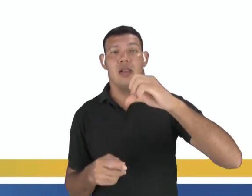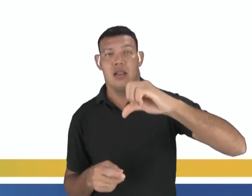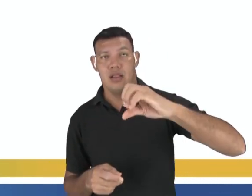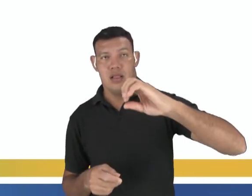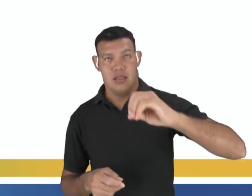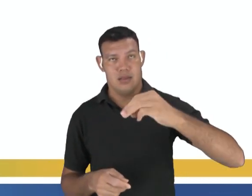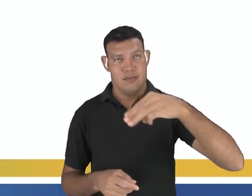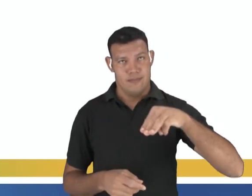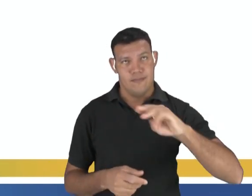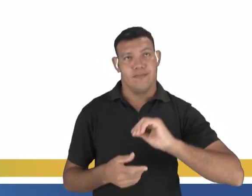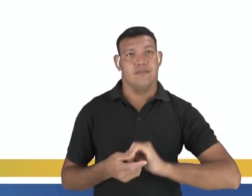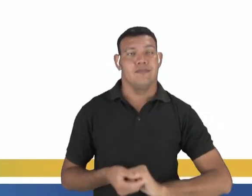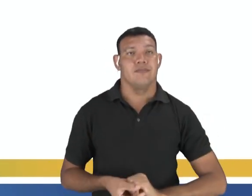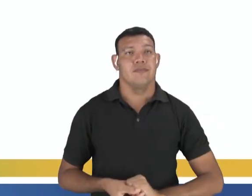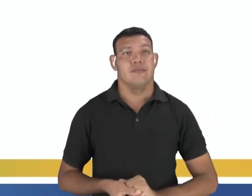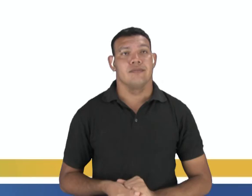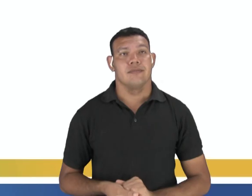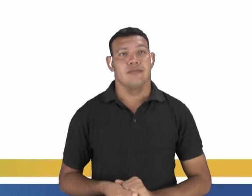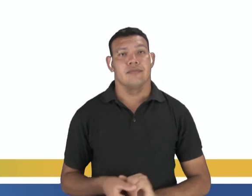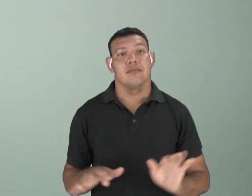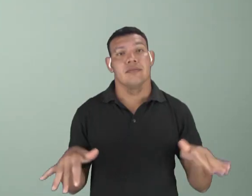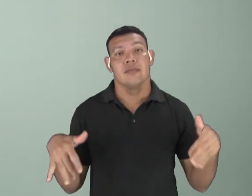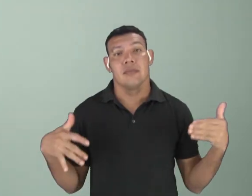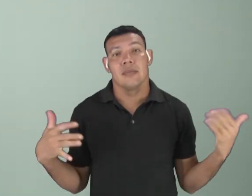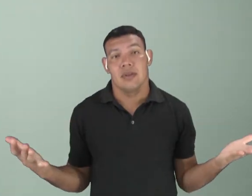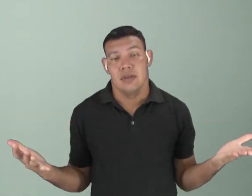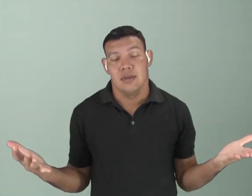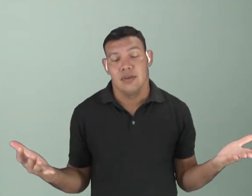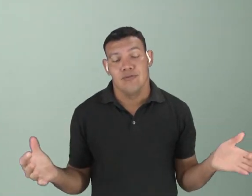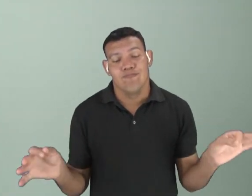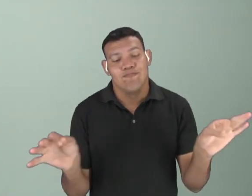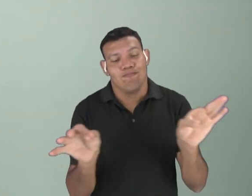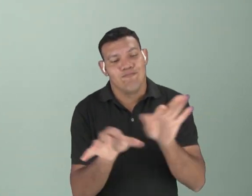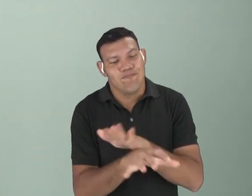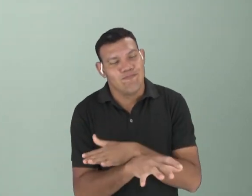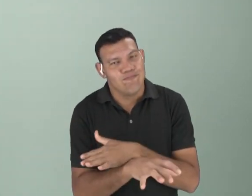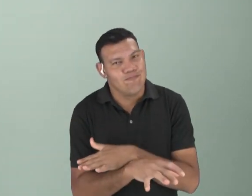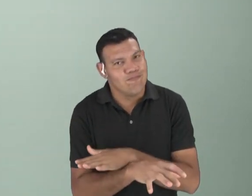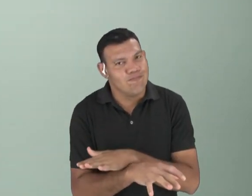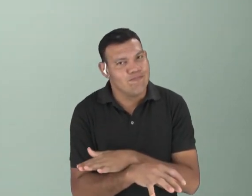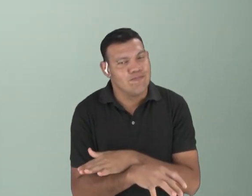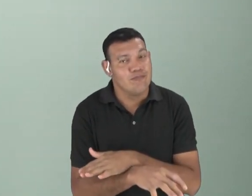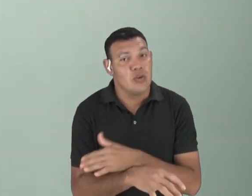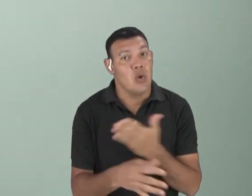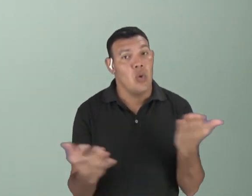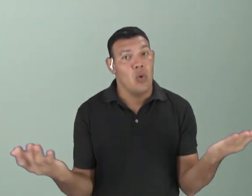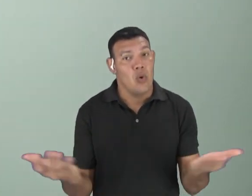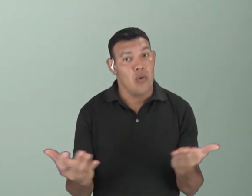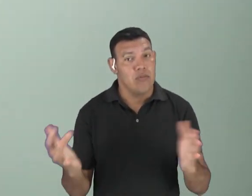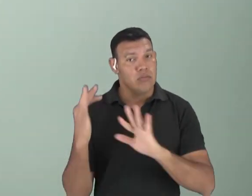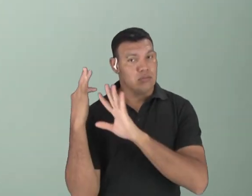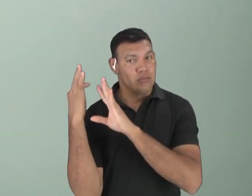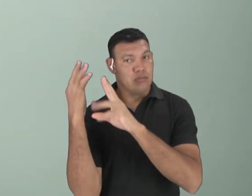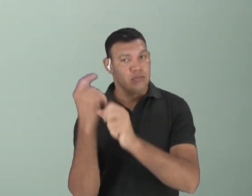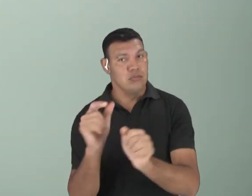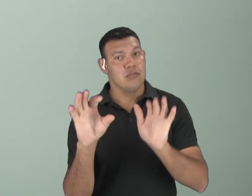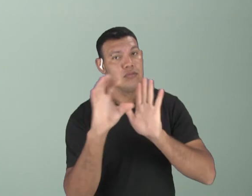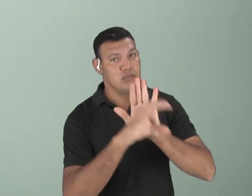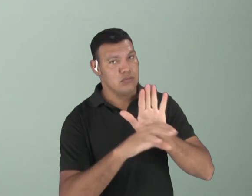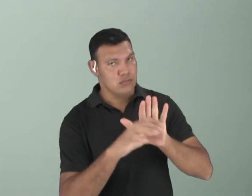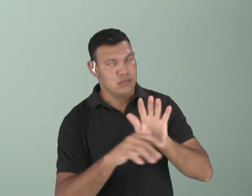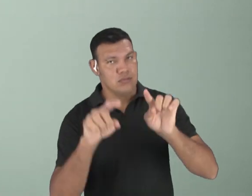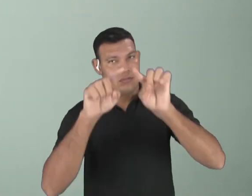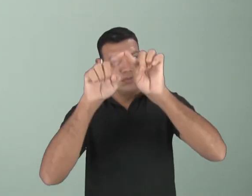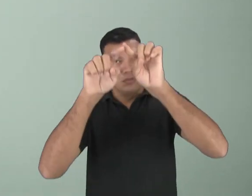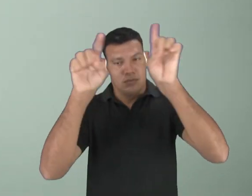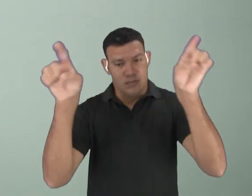ser 90 metros, ok? Gente, por hoje é só. Hoje nós revisamos o conteúdo de